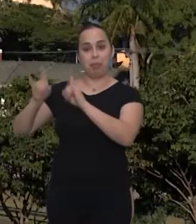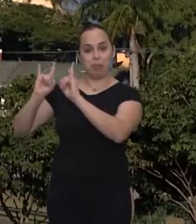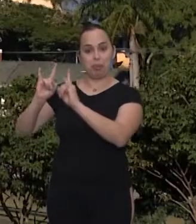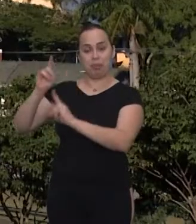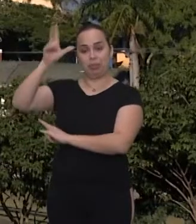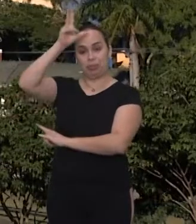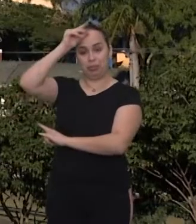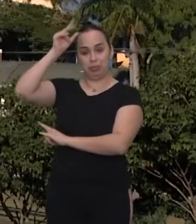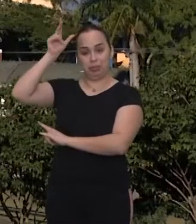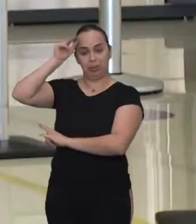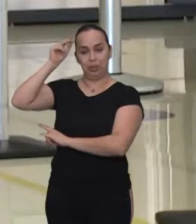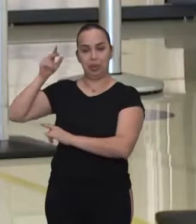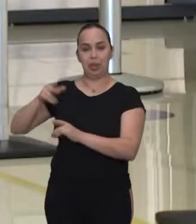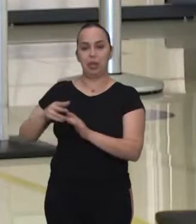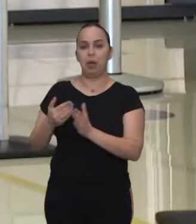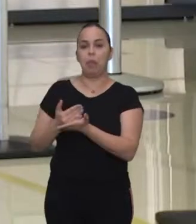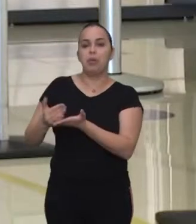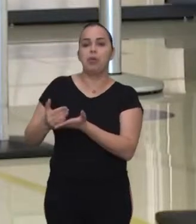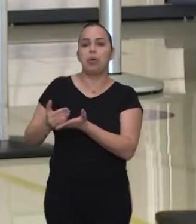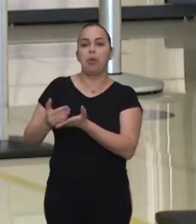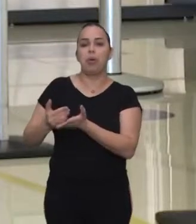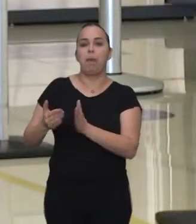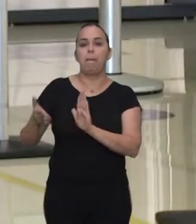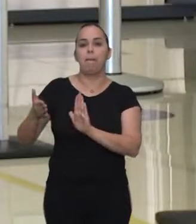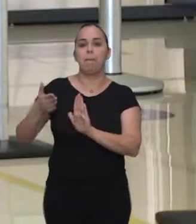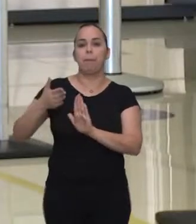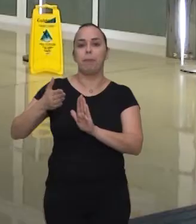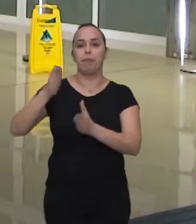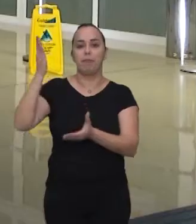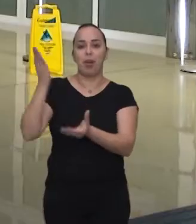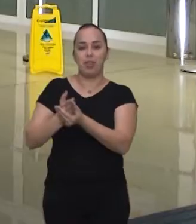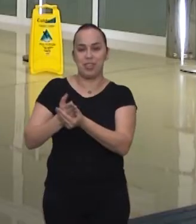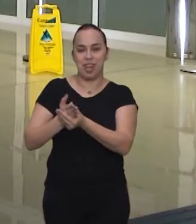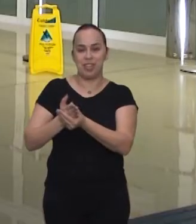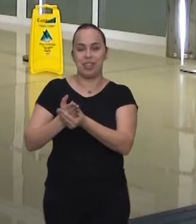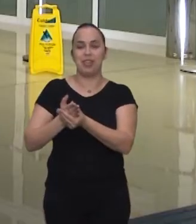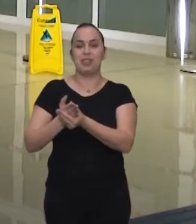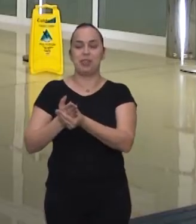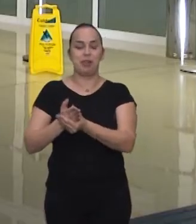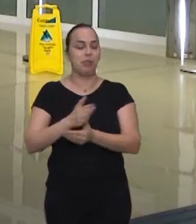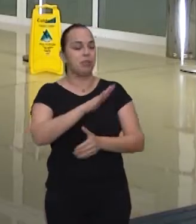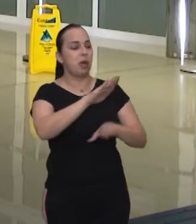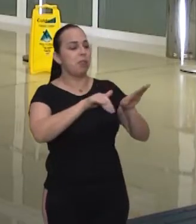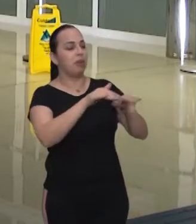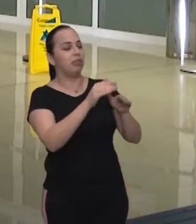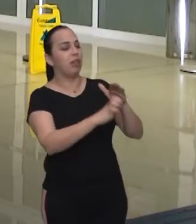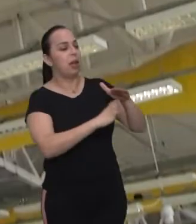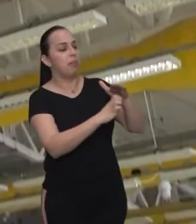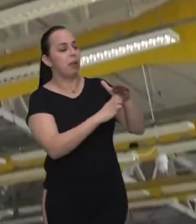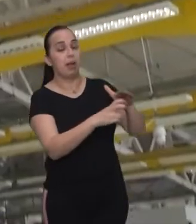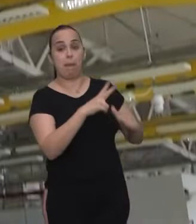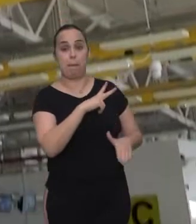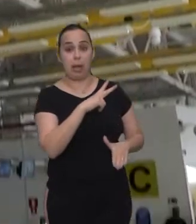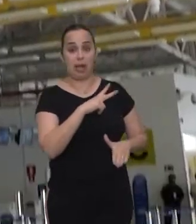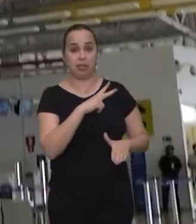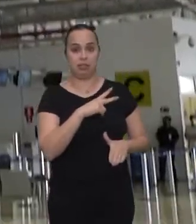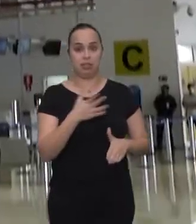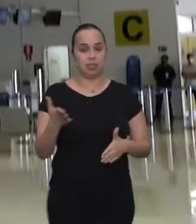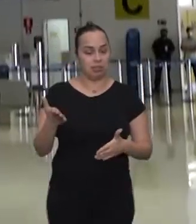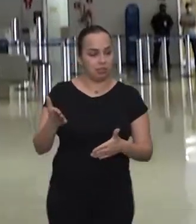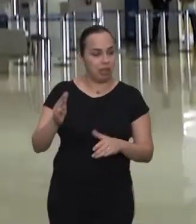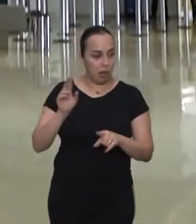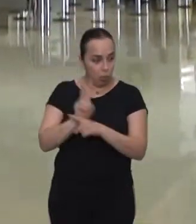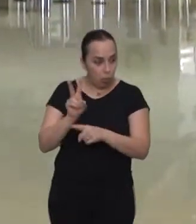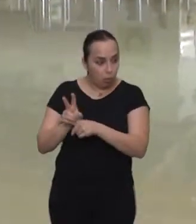e a Prefeitura de São José dos Campos abriu um processo de concessão do terminal a iniciativa privada mesmo com